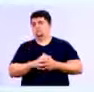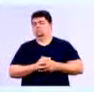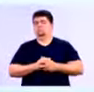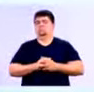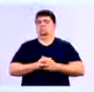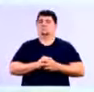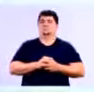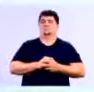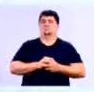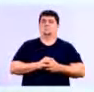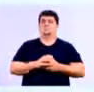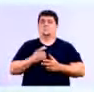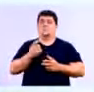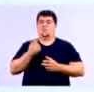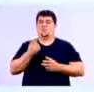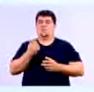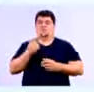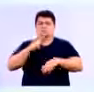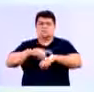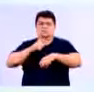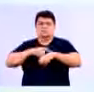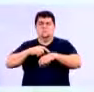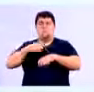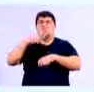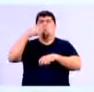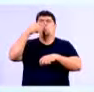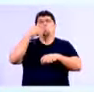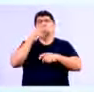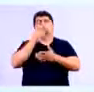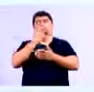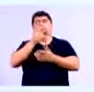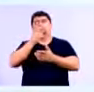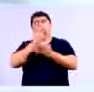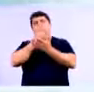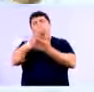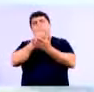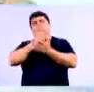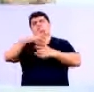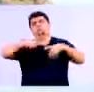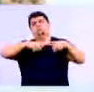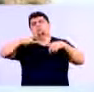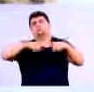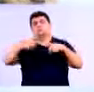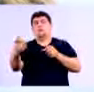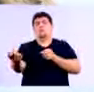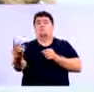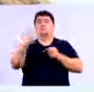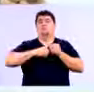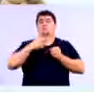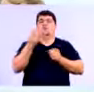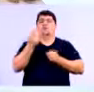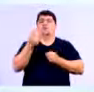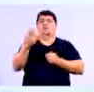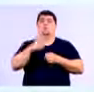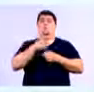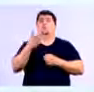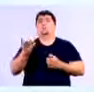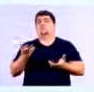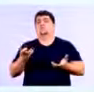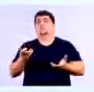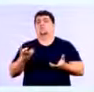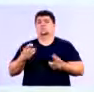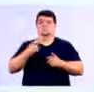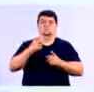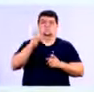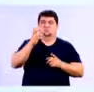milhão. Em quanto tempo esse 1 milhão vai ser devolvido? A minha pessoa e a pessoa da Denise, quanto investidor? 5